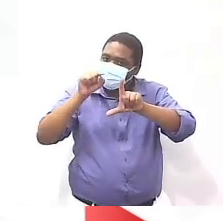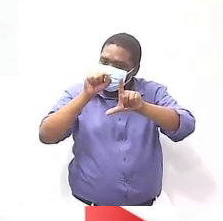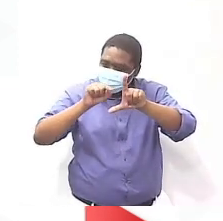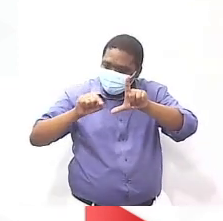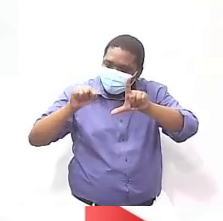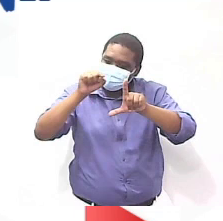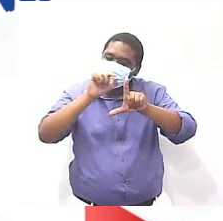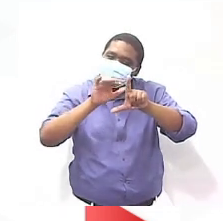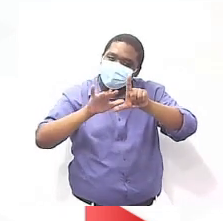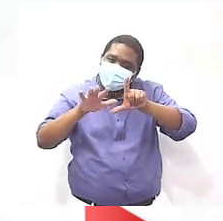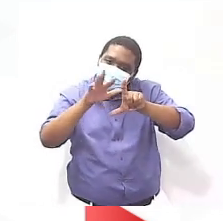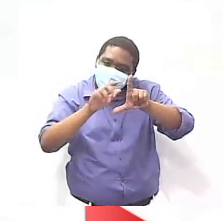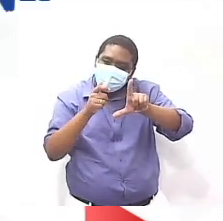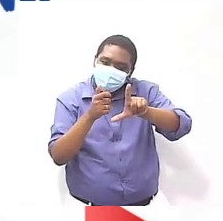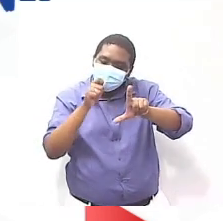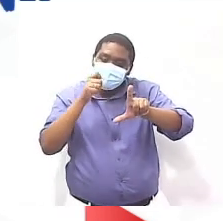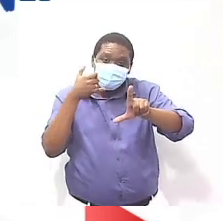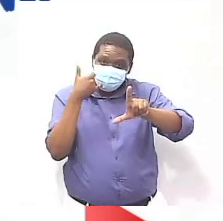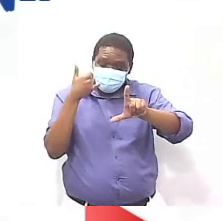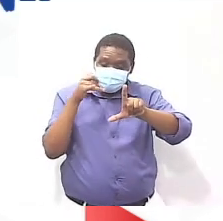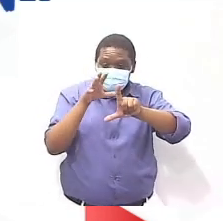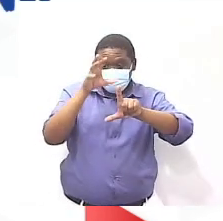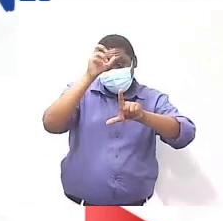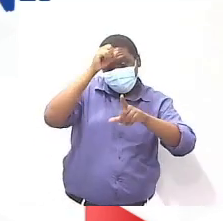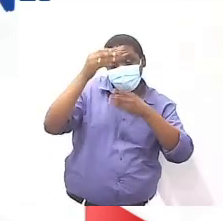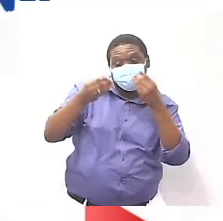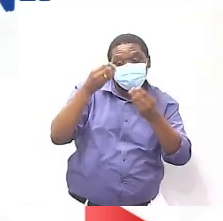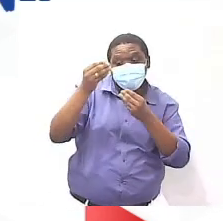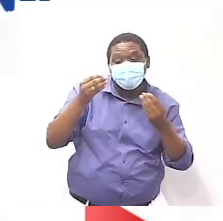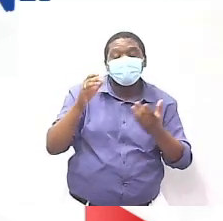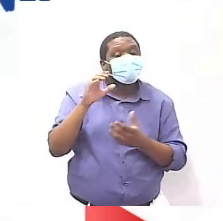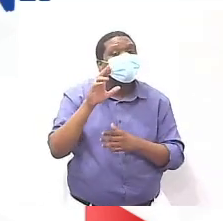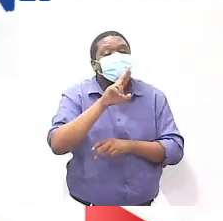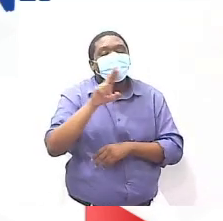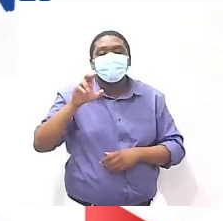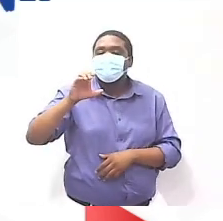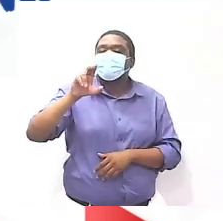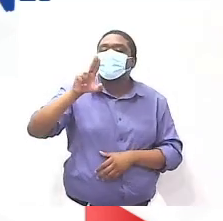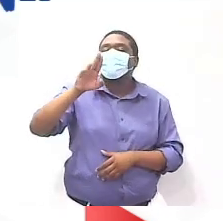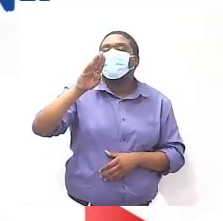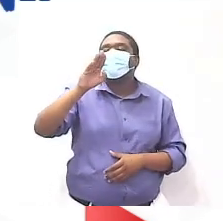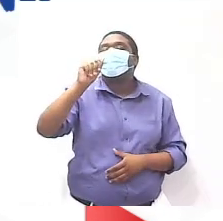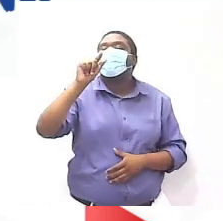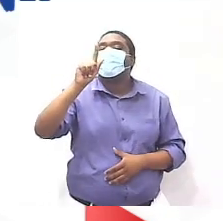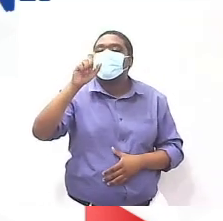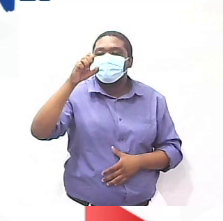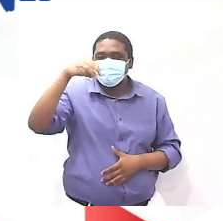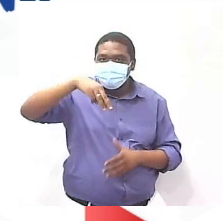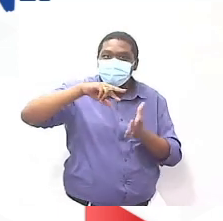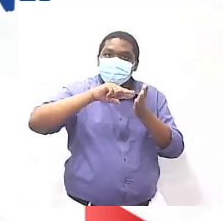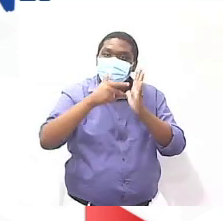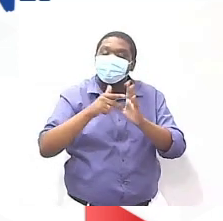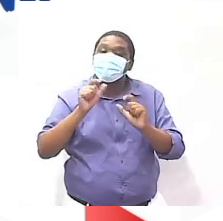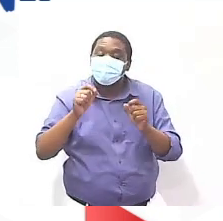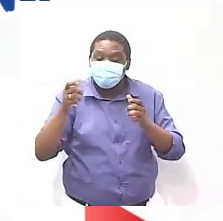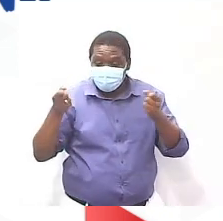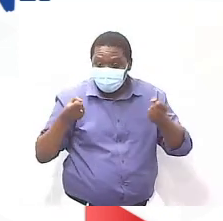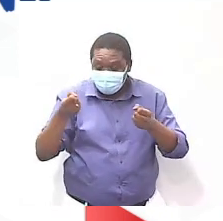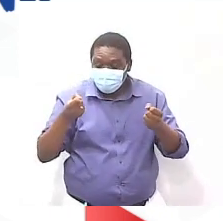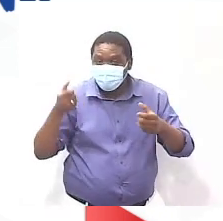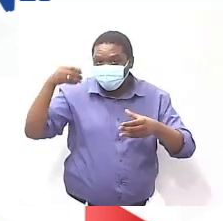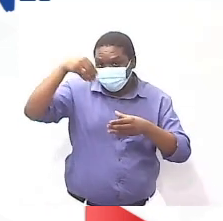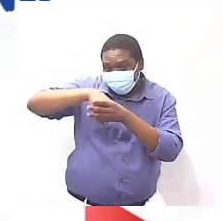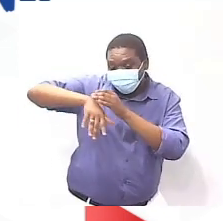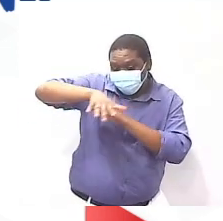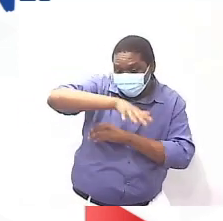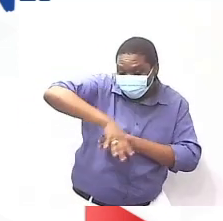quadradinho preto e branco, e você vai aprender sobre cubagem. Cubagem é espaço da mala do carro, é